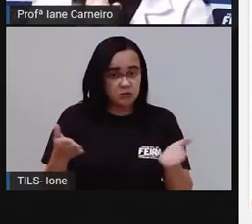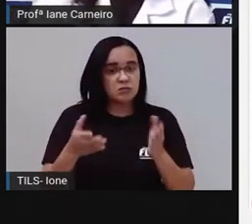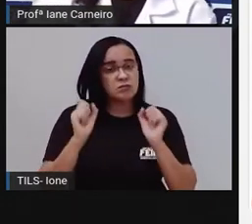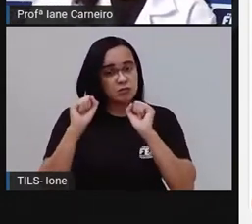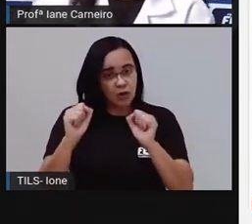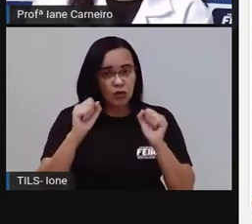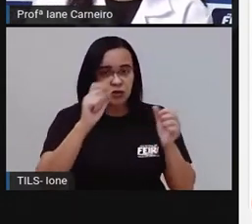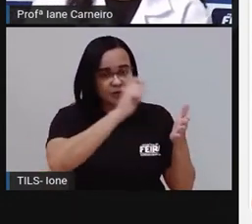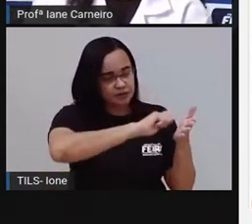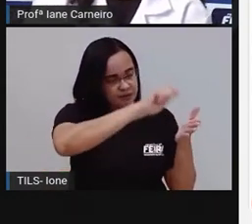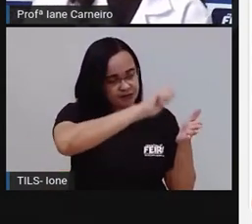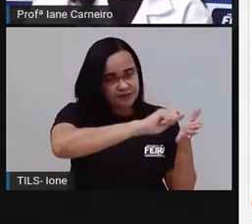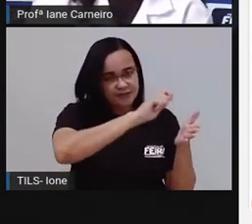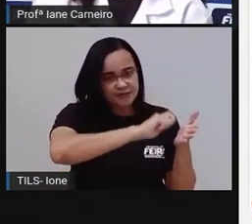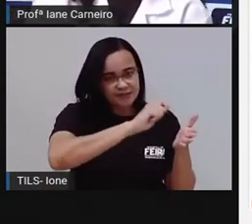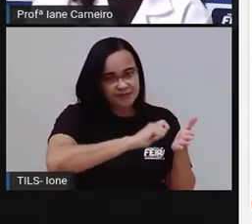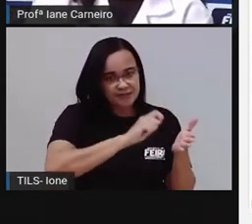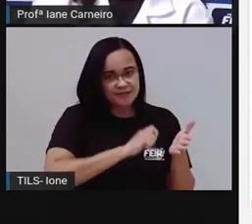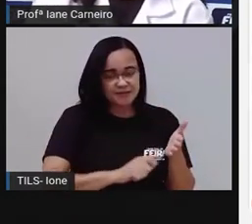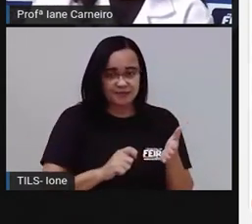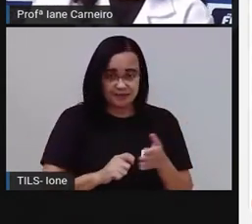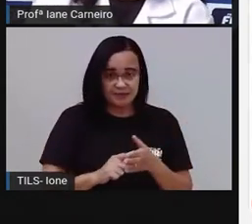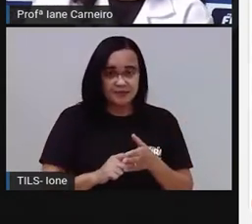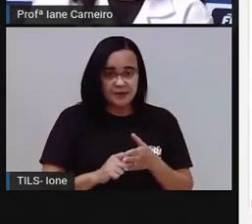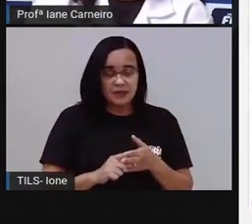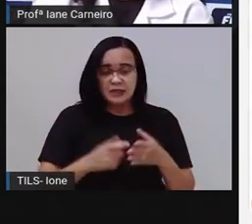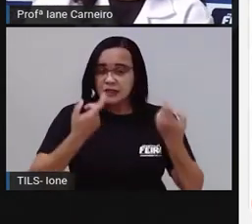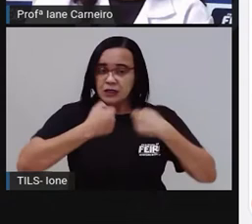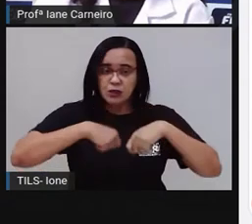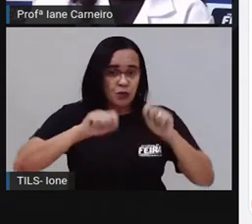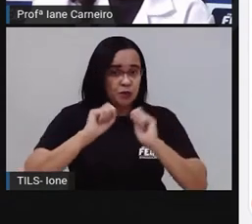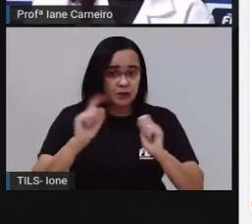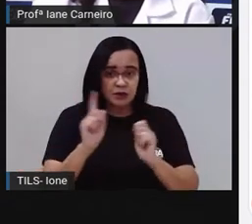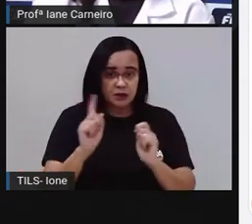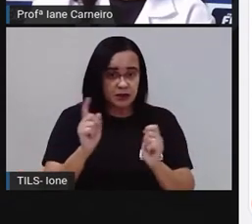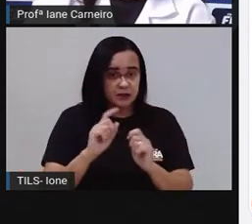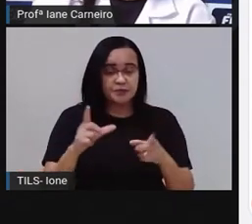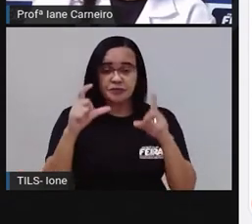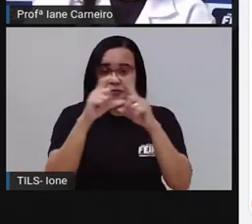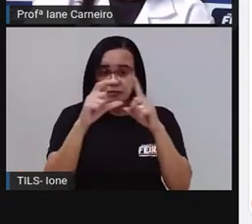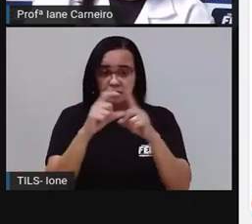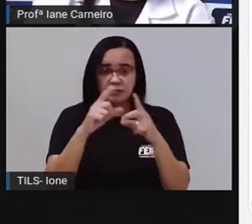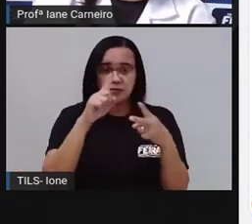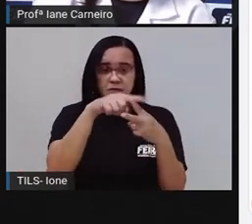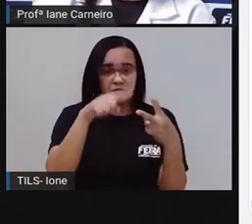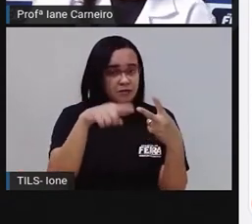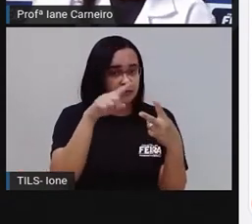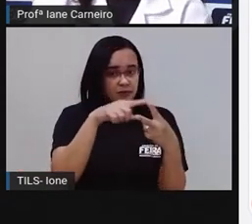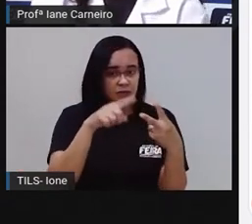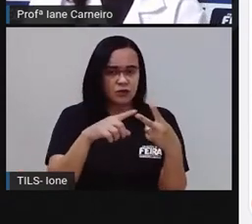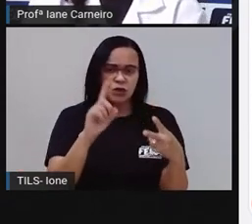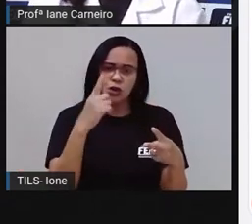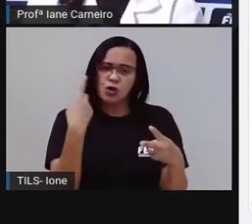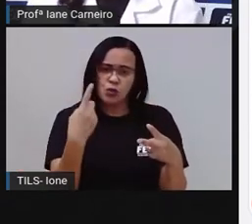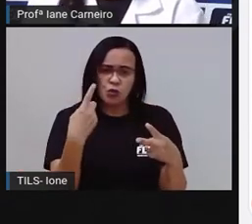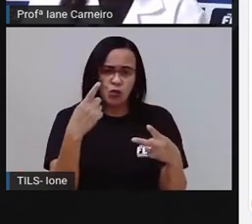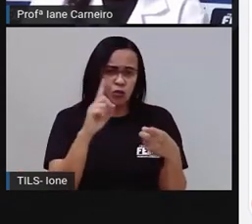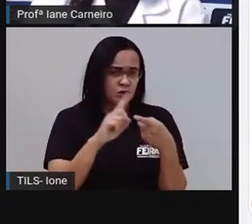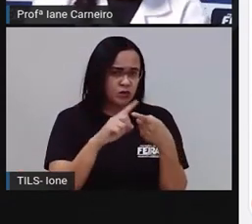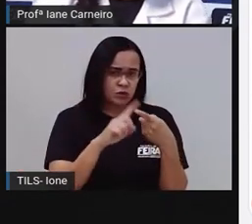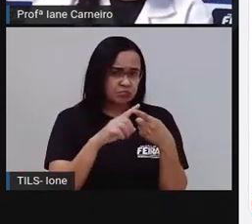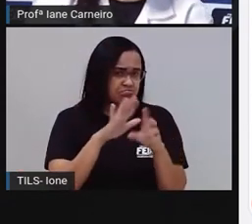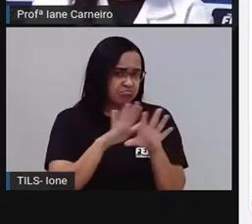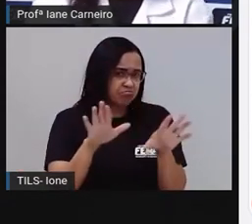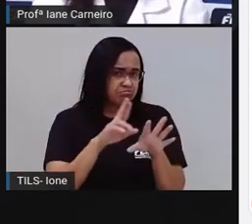vamos fazer o seguinte, combinado. Você não precisa escrever as duas palavras, tá bom? Você pode escrever só a primeira ou só a segunda,